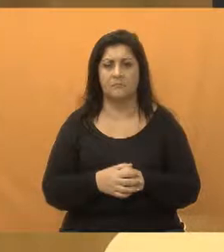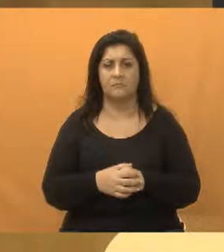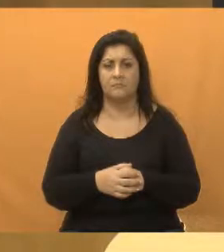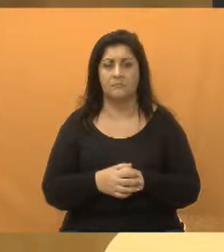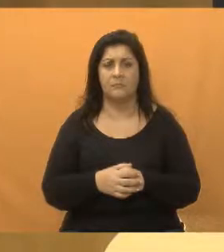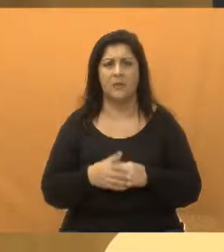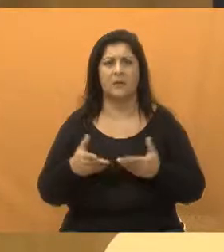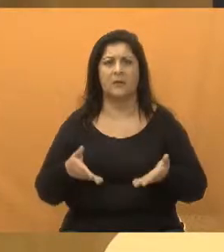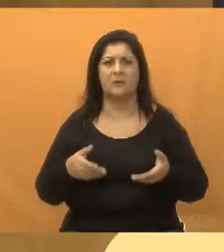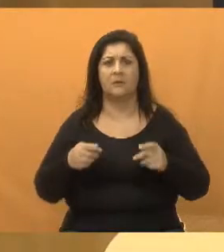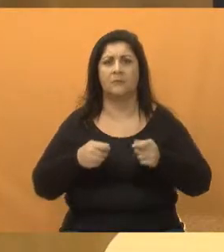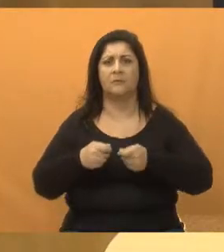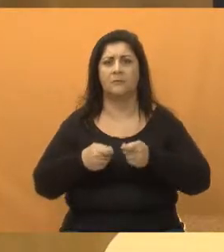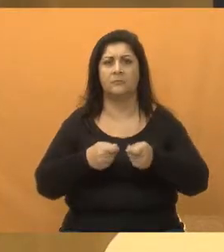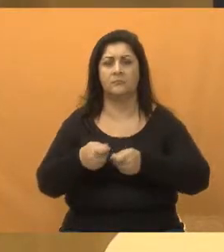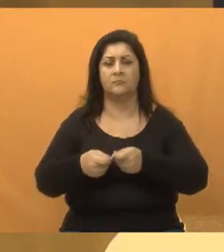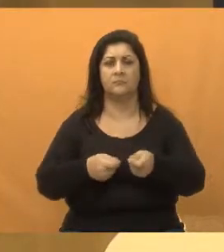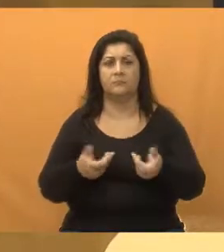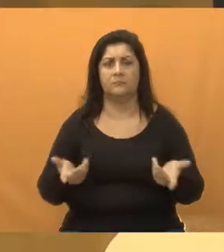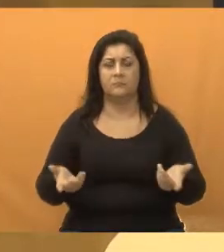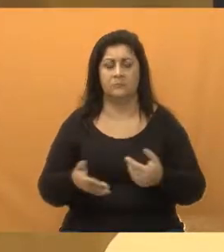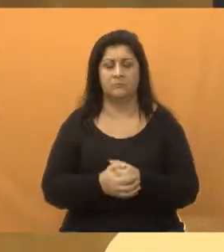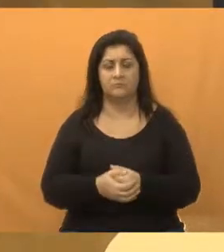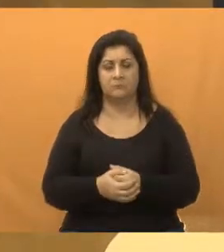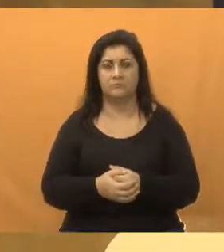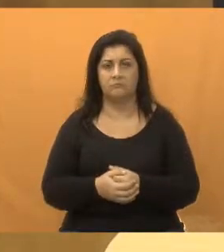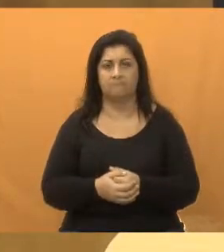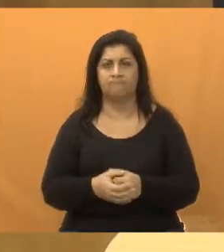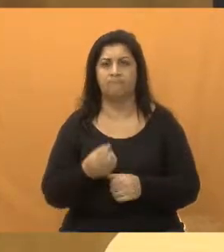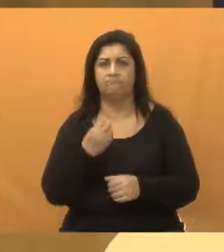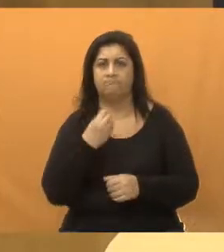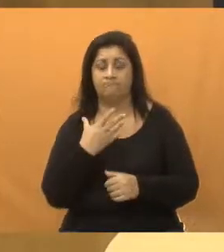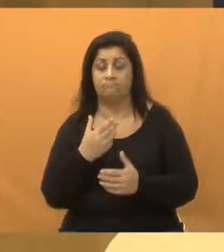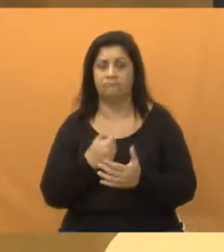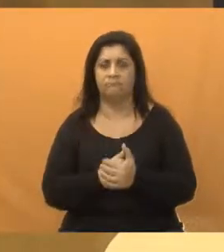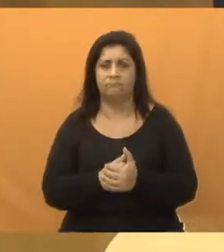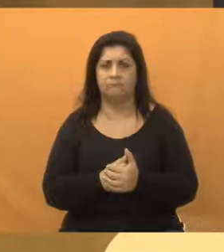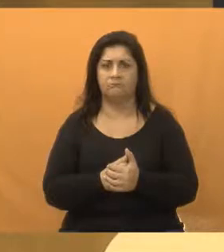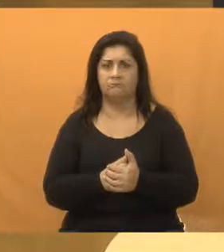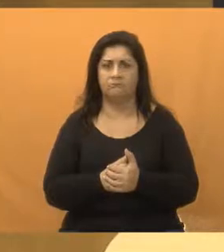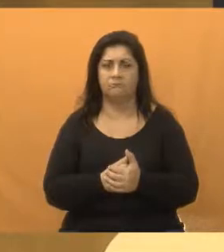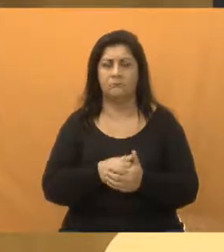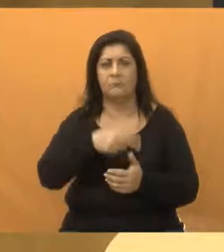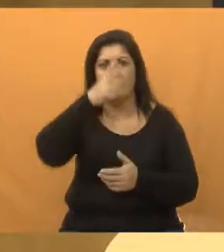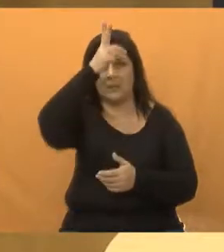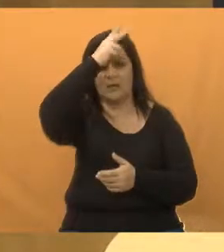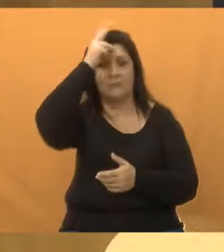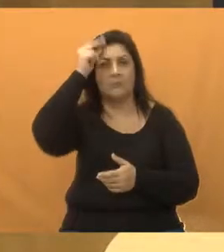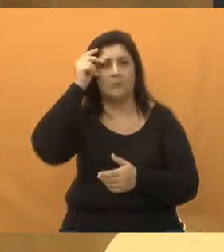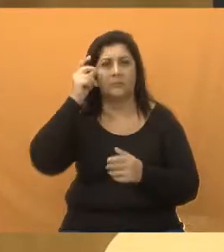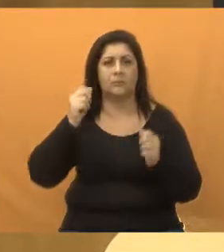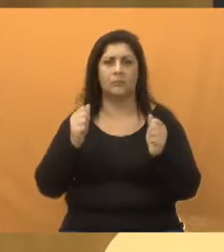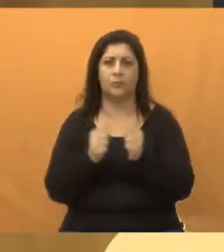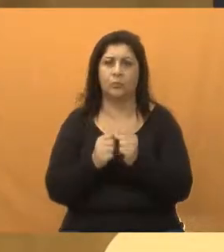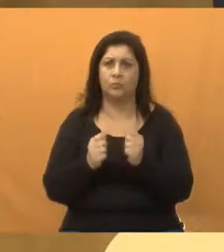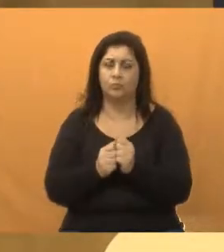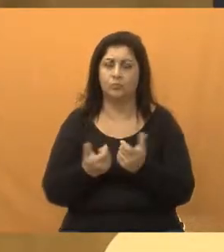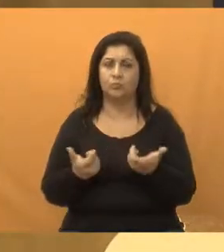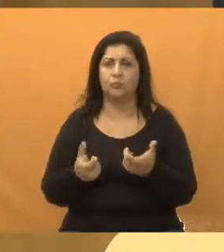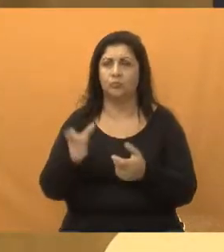atual administração. Bom, quando a prefeitura, né, juntamente com o seu